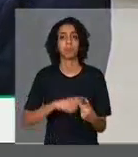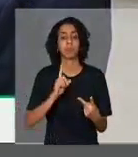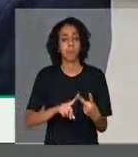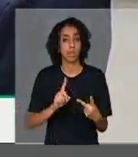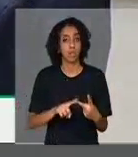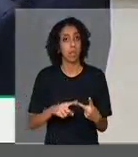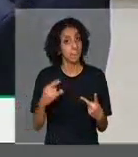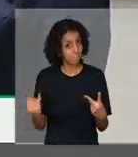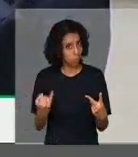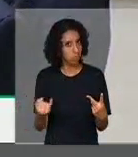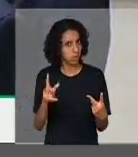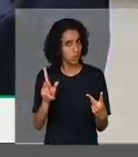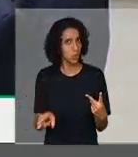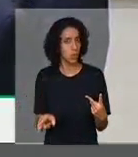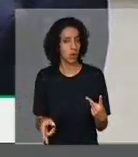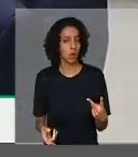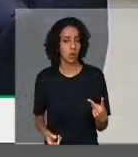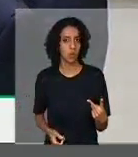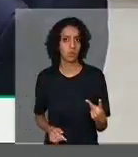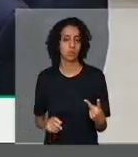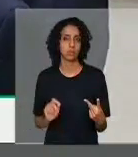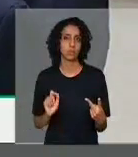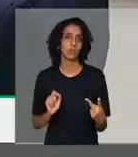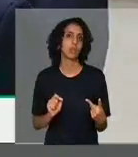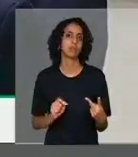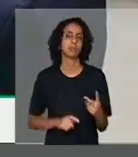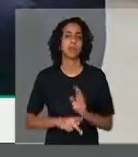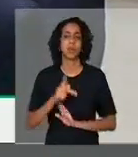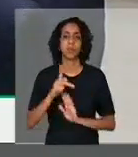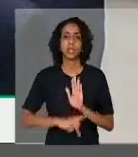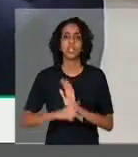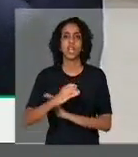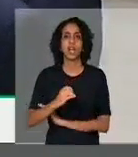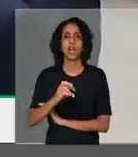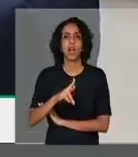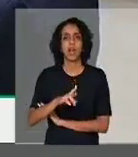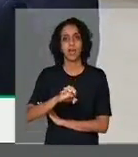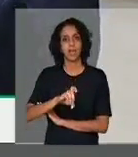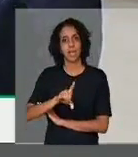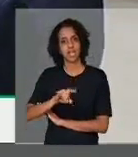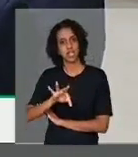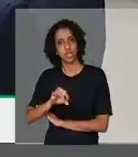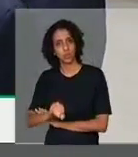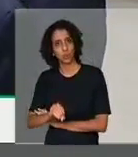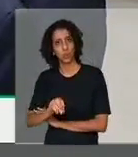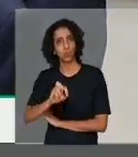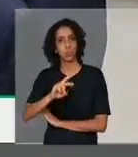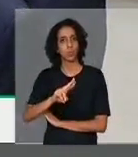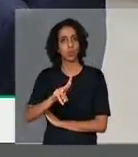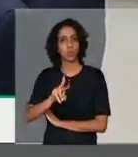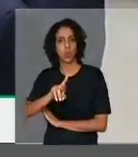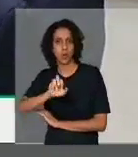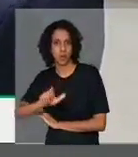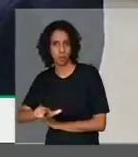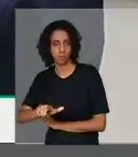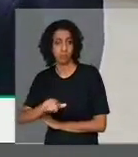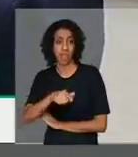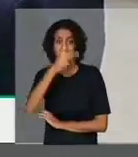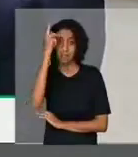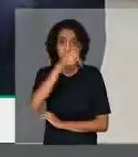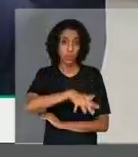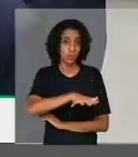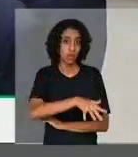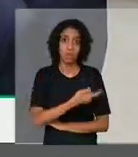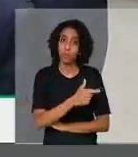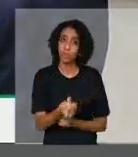menos importante, diz respeito à política do crédito rural, do custeio, do investimento. Esta gente não tem recurso para